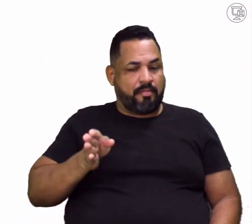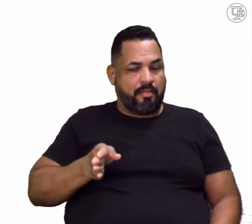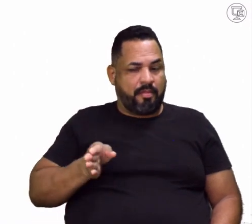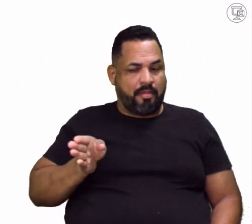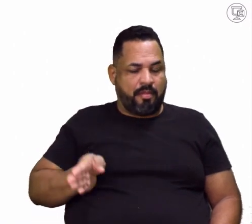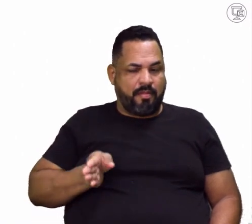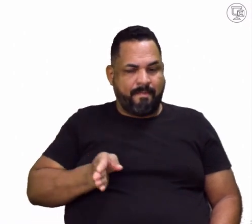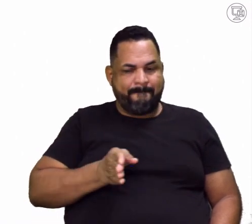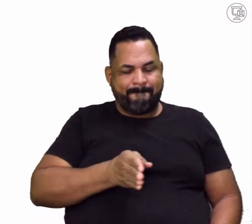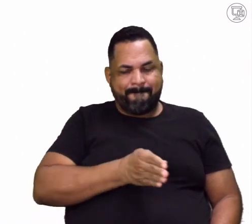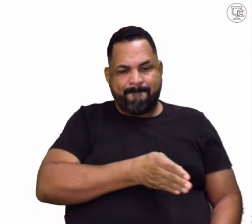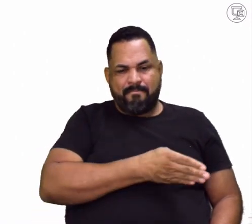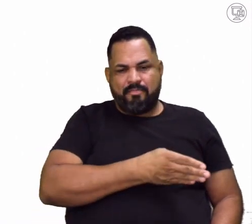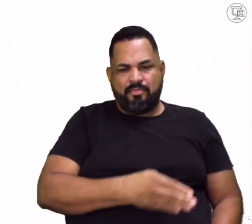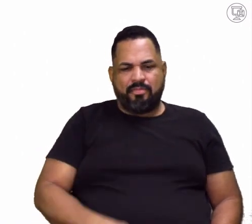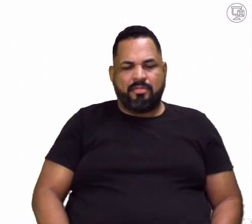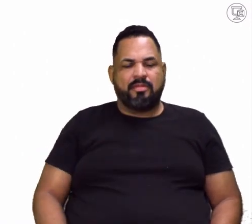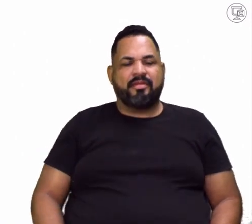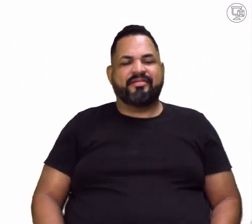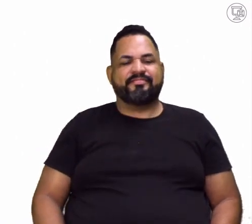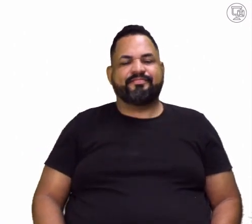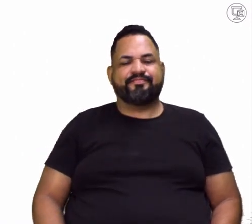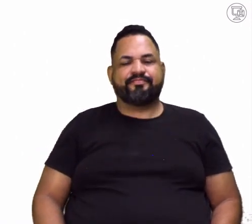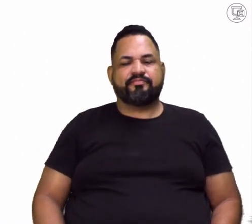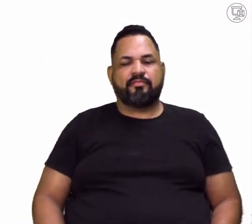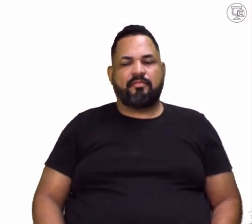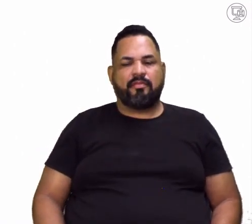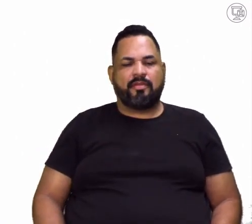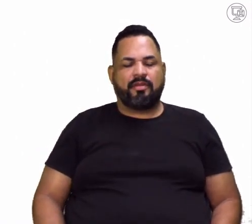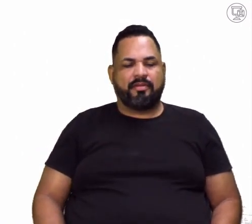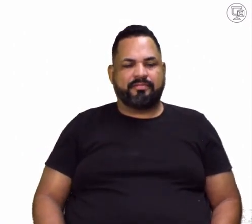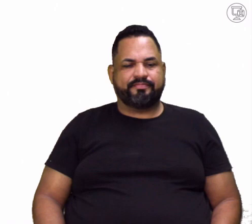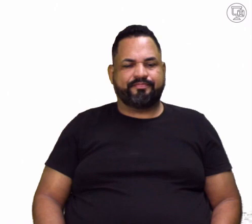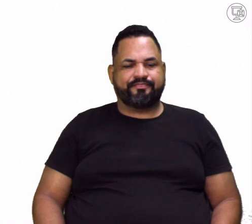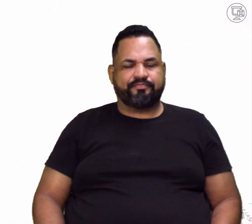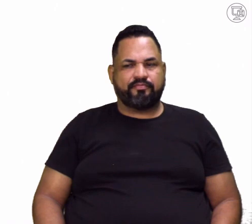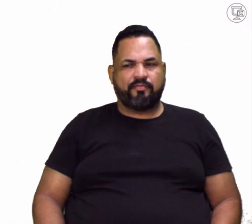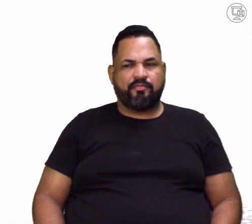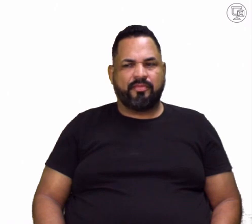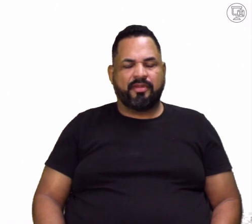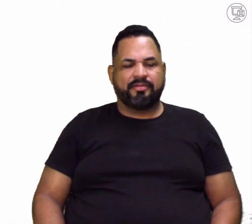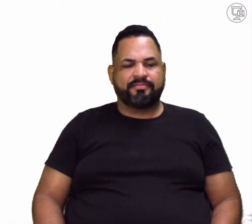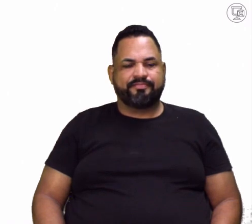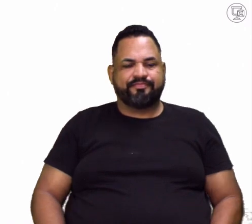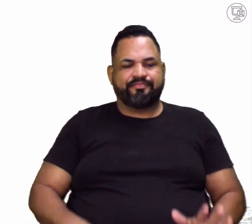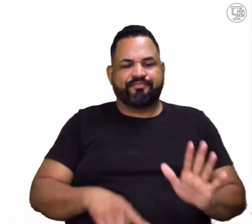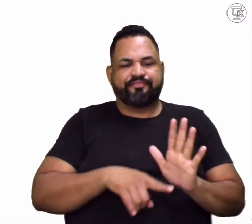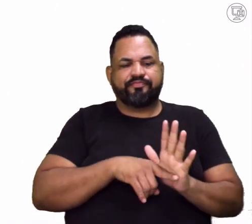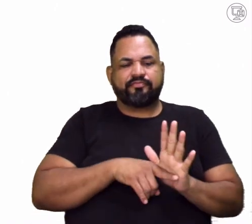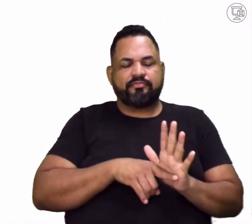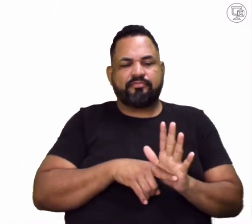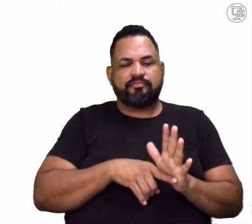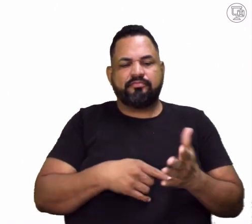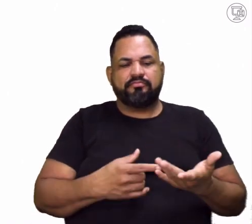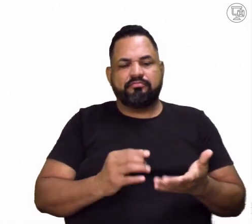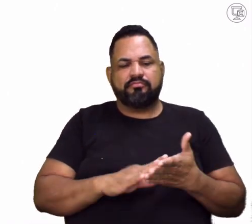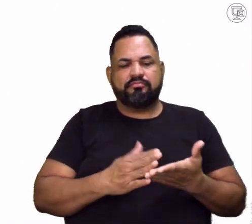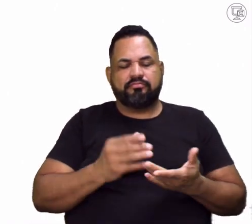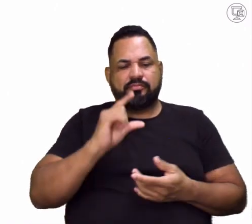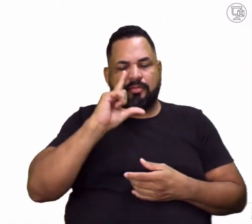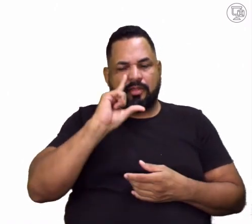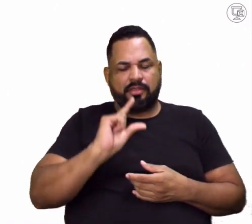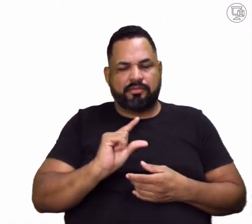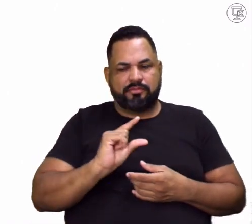como é negativo tem que andar para lá certo então menos o menos não importa porque